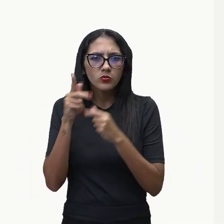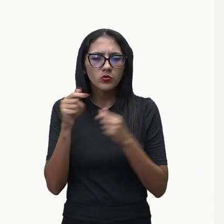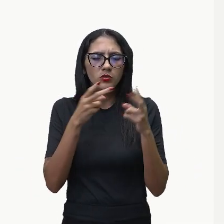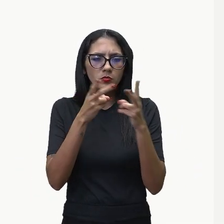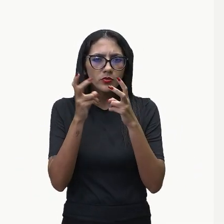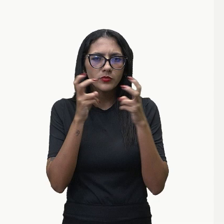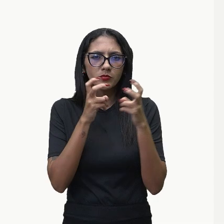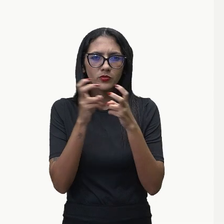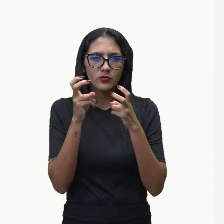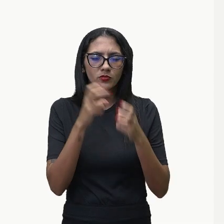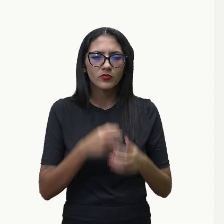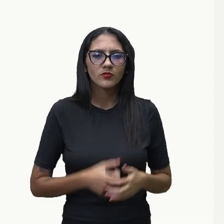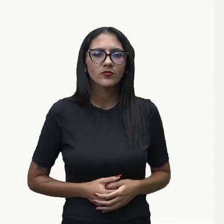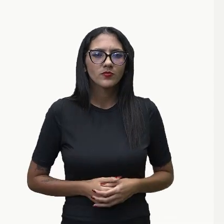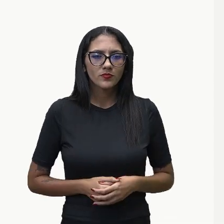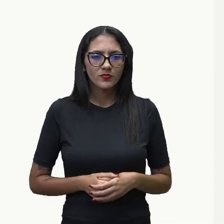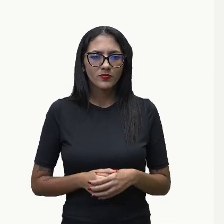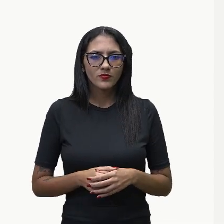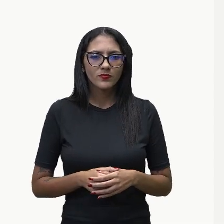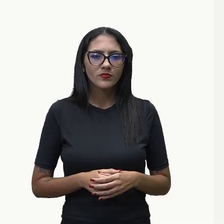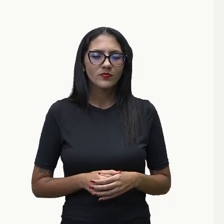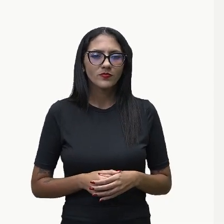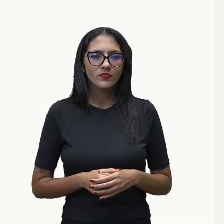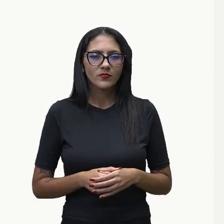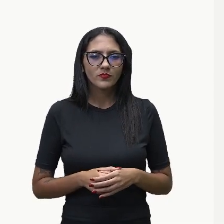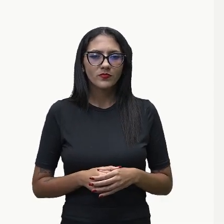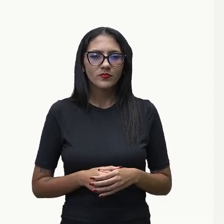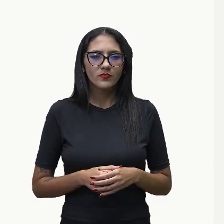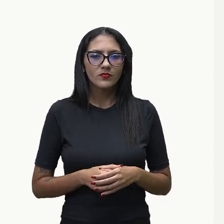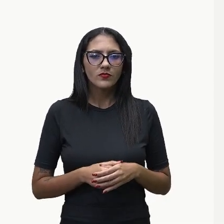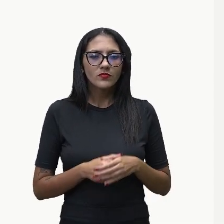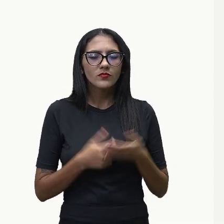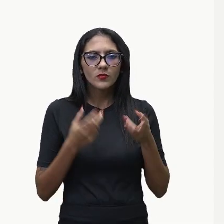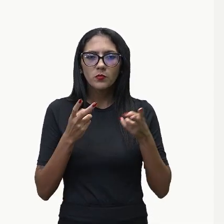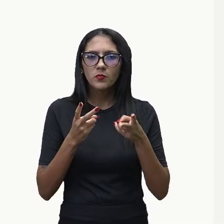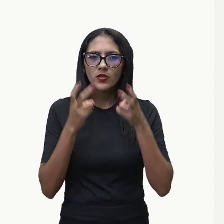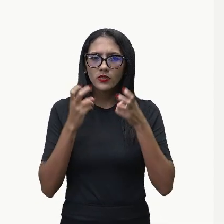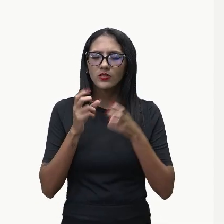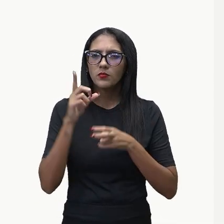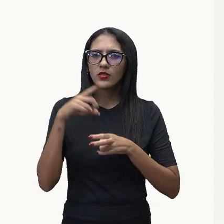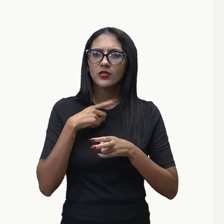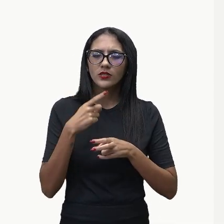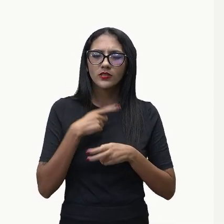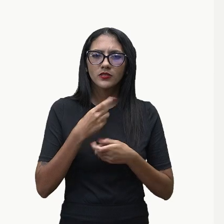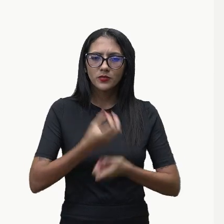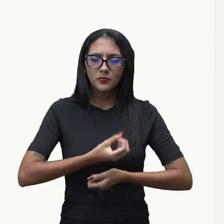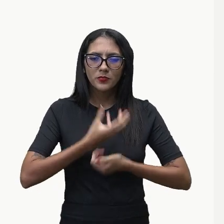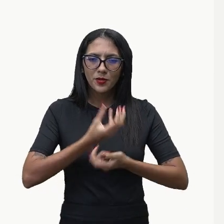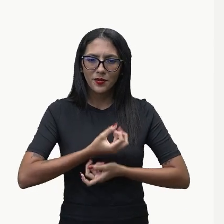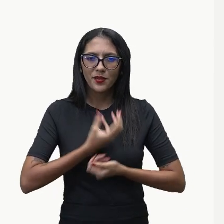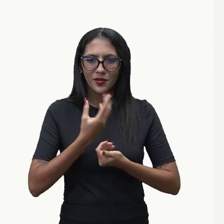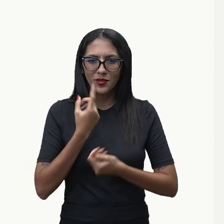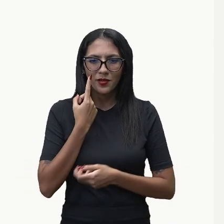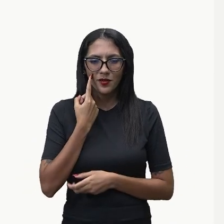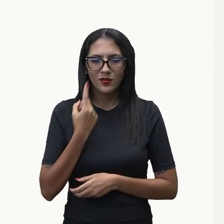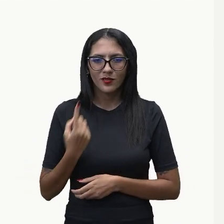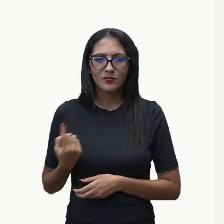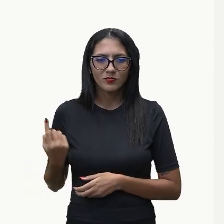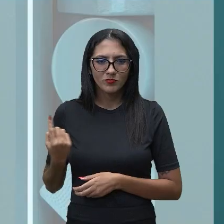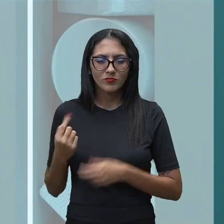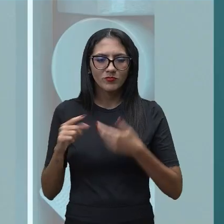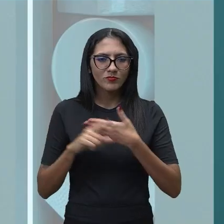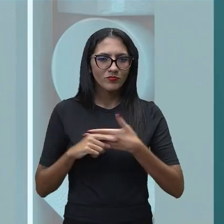alma. Então observem que neste poema, Álvaro de Campos, heterônimo de Fernando Pessoa,